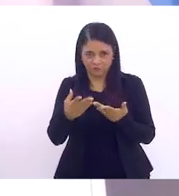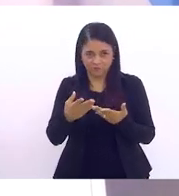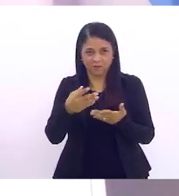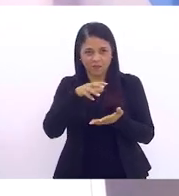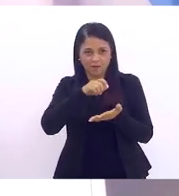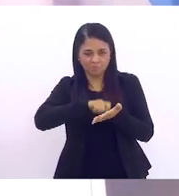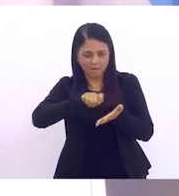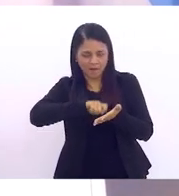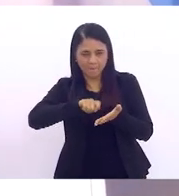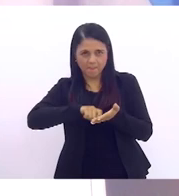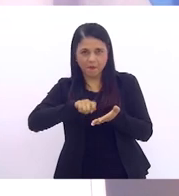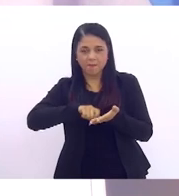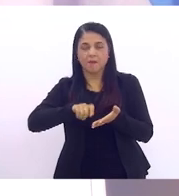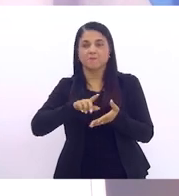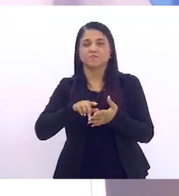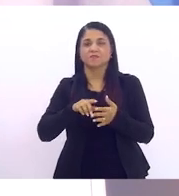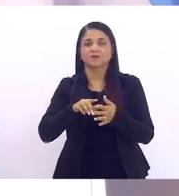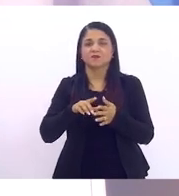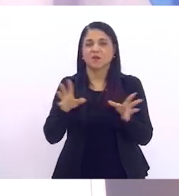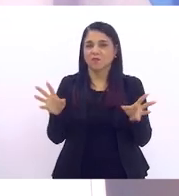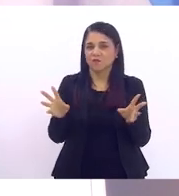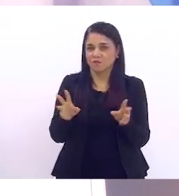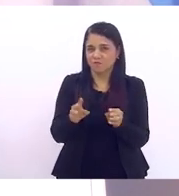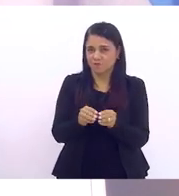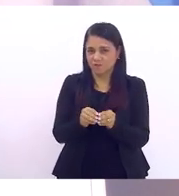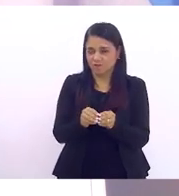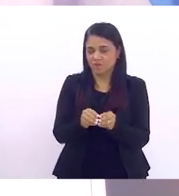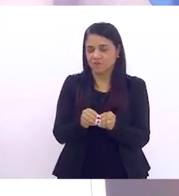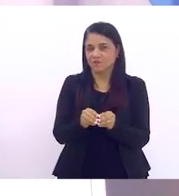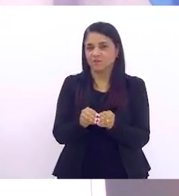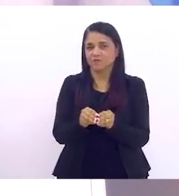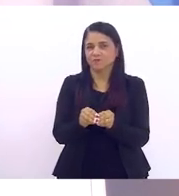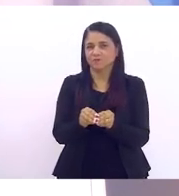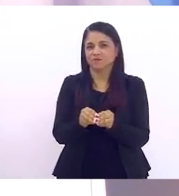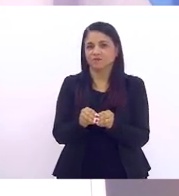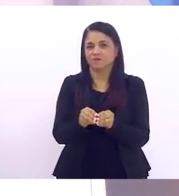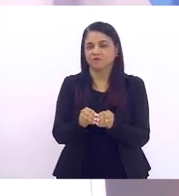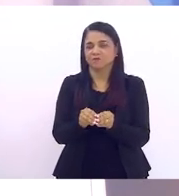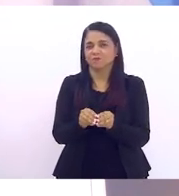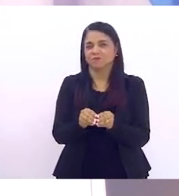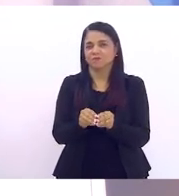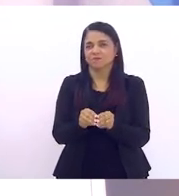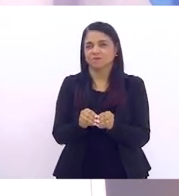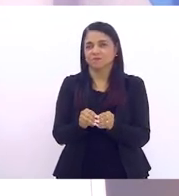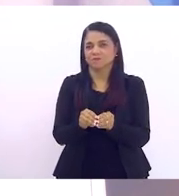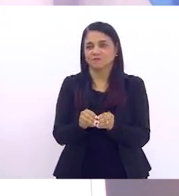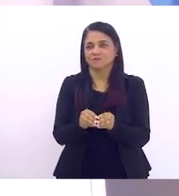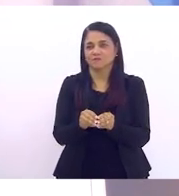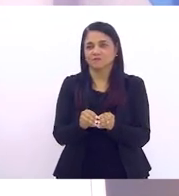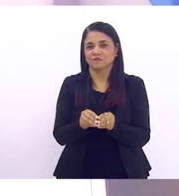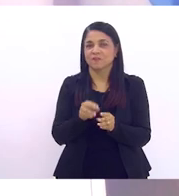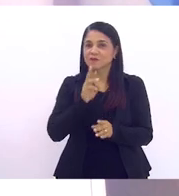e ao final vocês tentem de alguma forma é responder